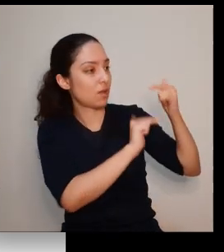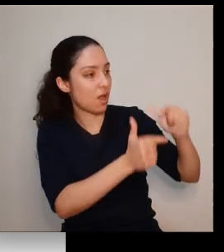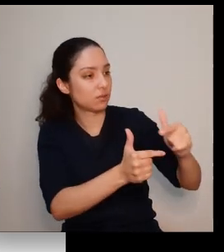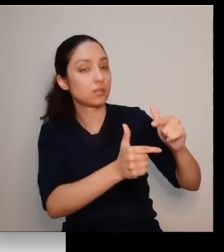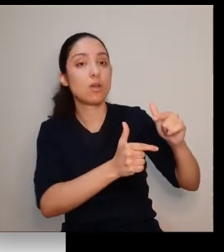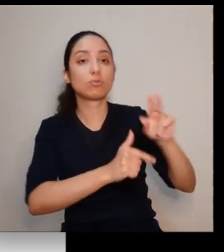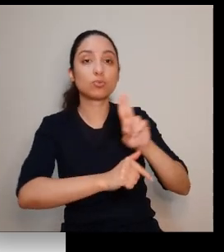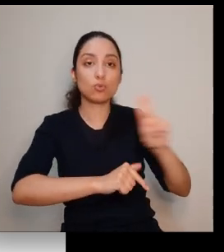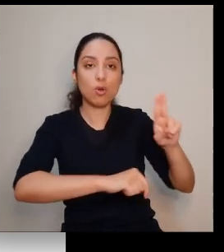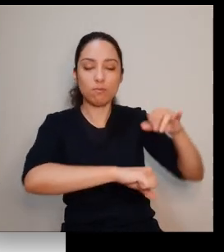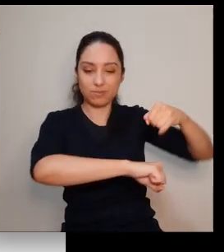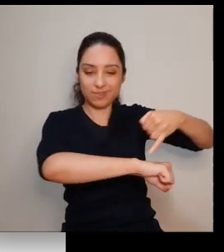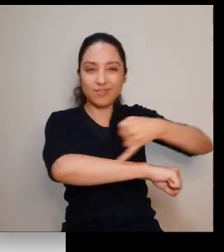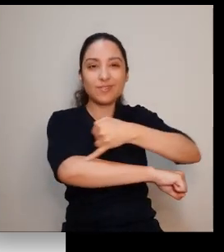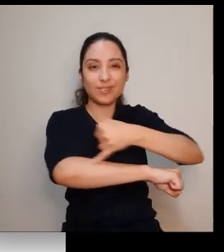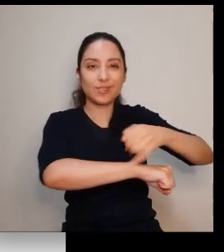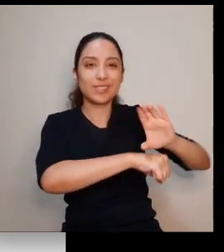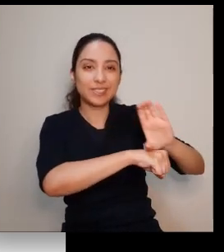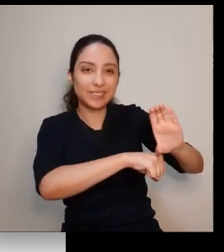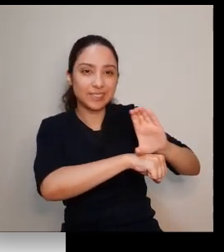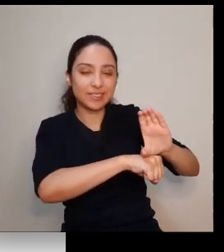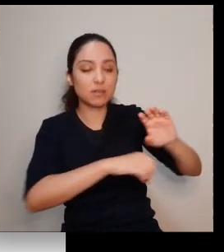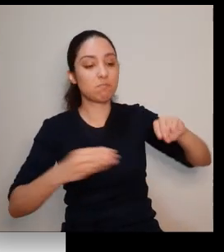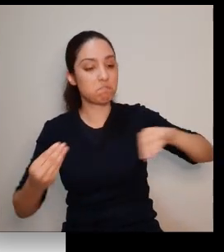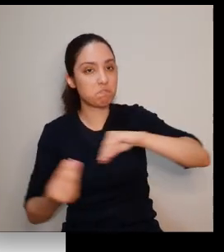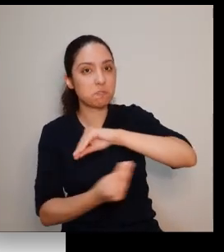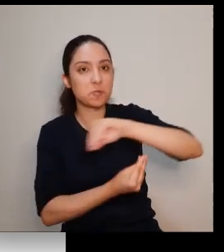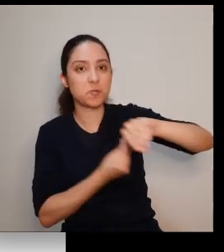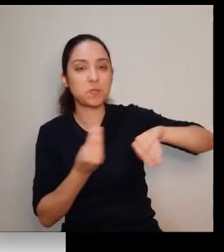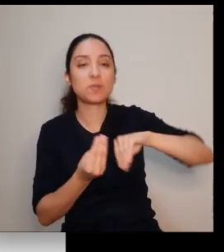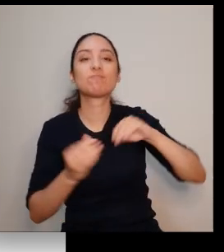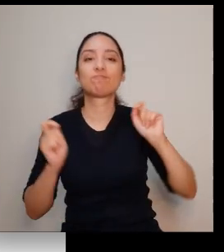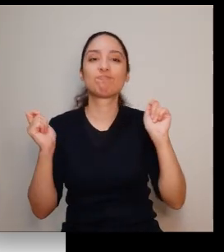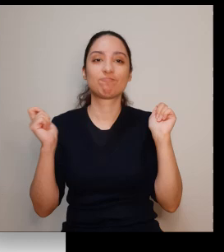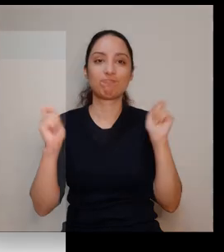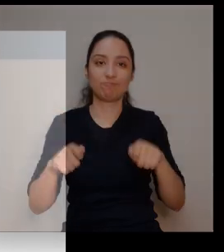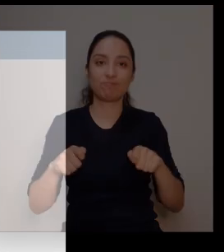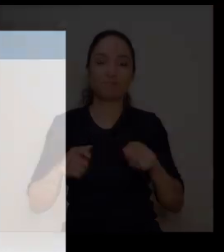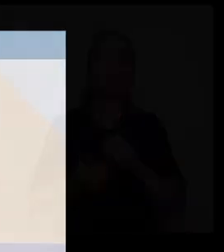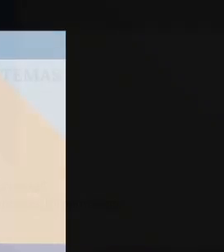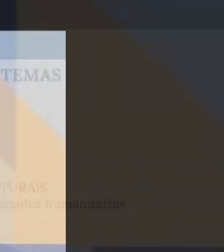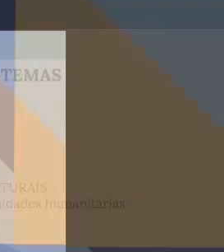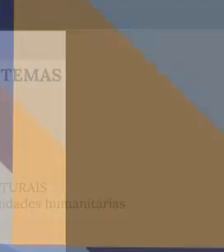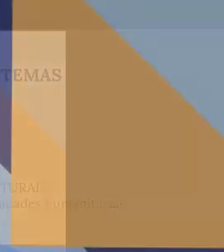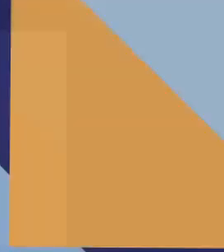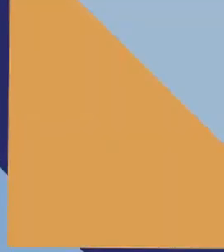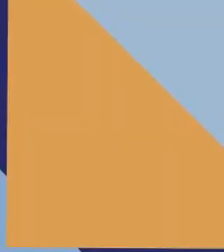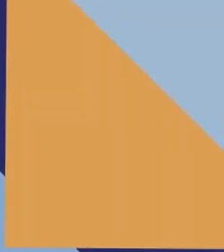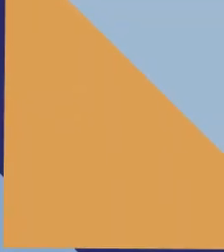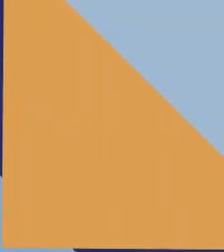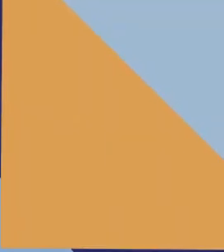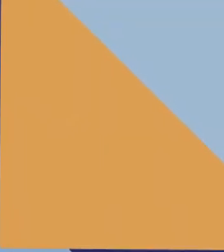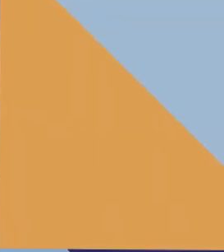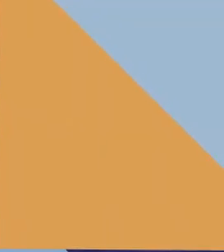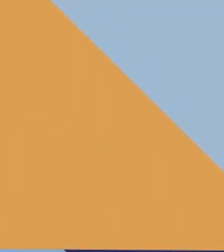outras estratégias mais tradicionais, das chamadas, por exemplo, infraestruturas cinzas.